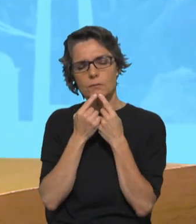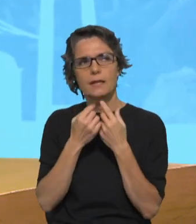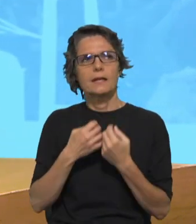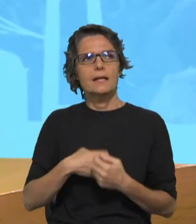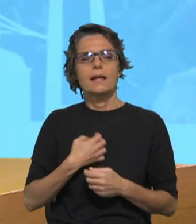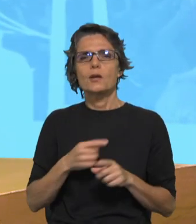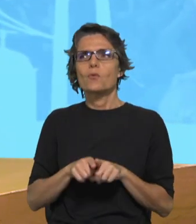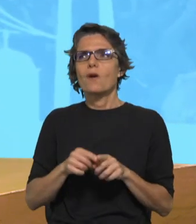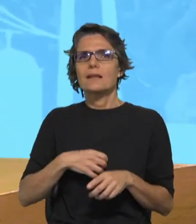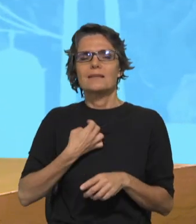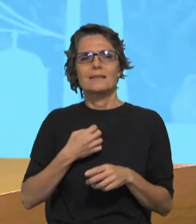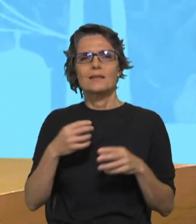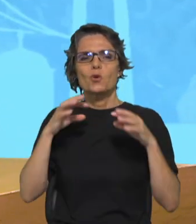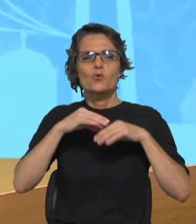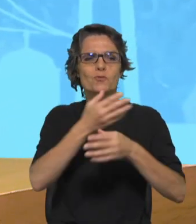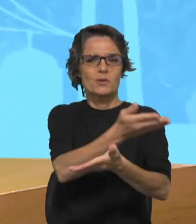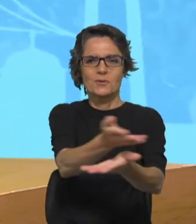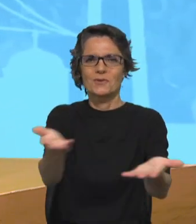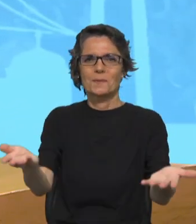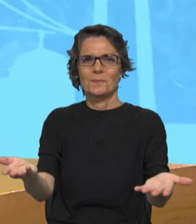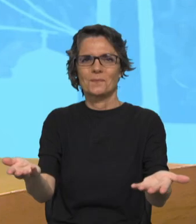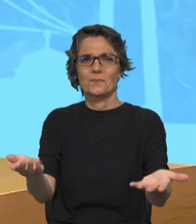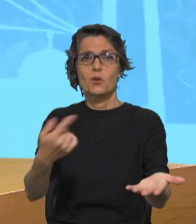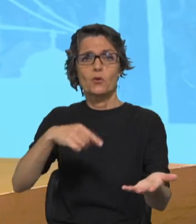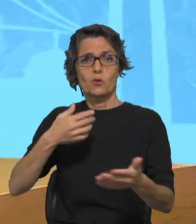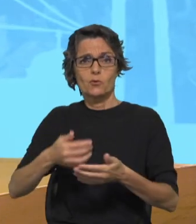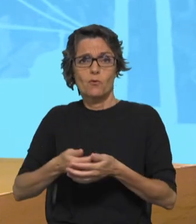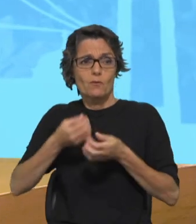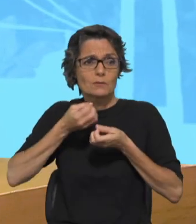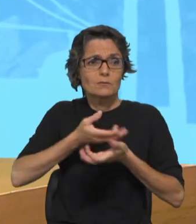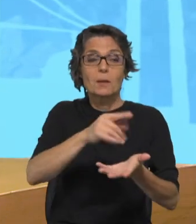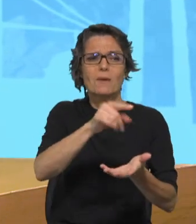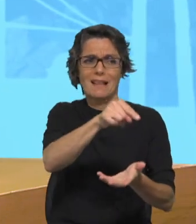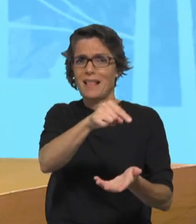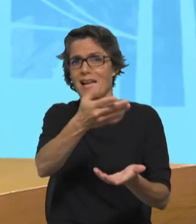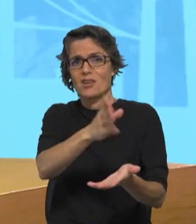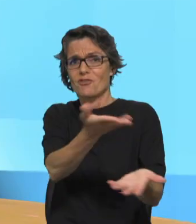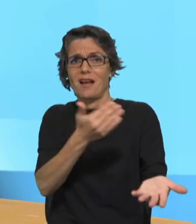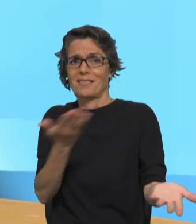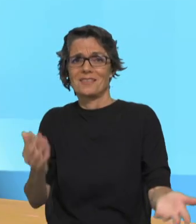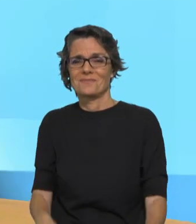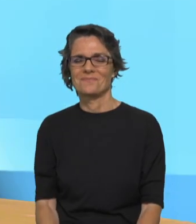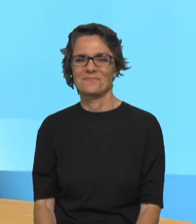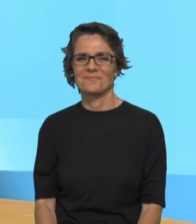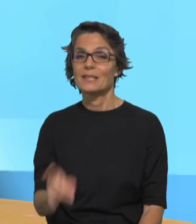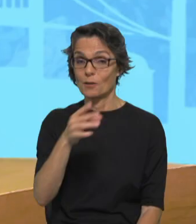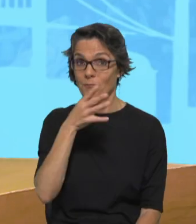lá. A gente vai para dar o Evangelho e, afinal, vemos que Deus já lá está. Deixa-me só dizer mais uma coisa que eu acho muito bonita.